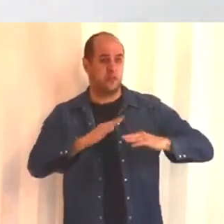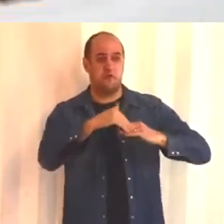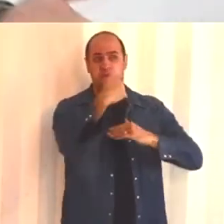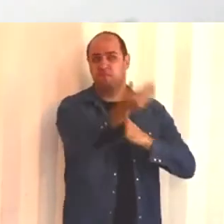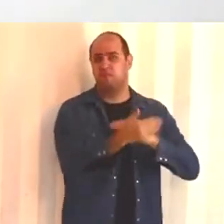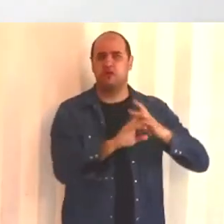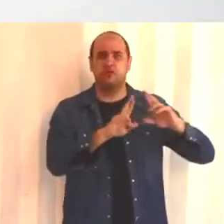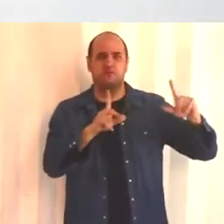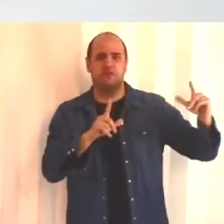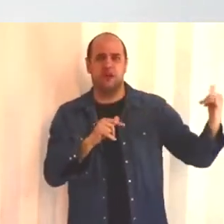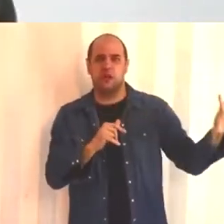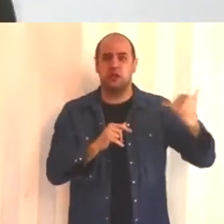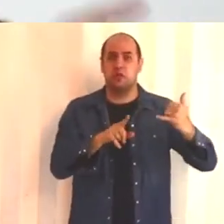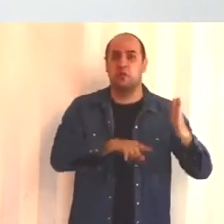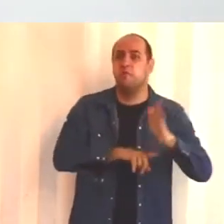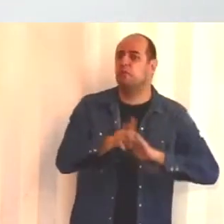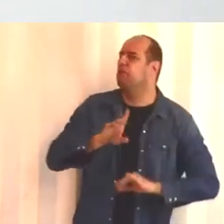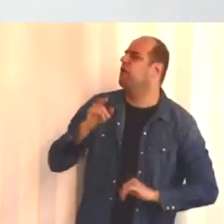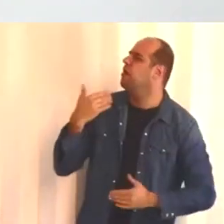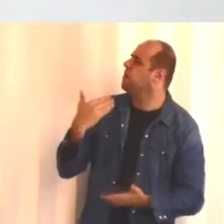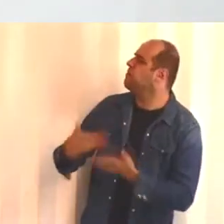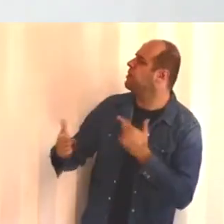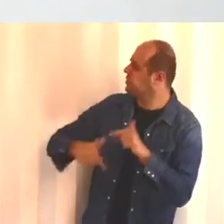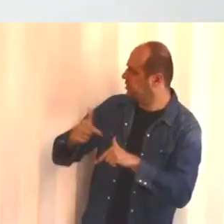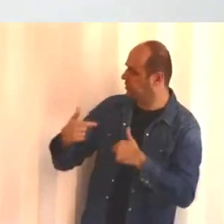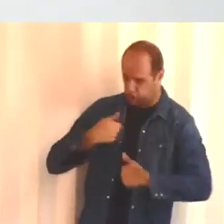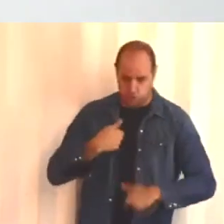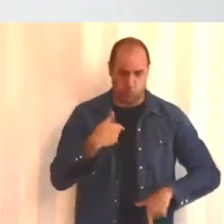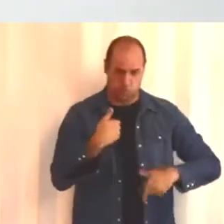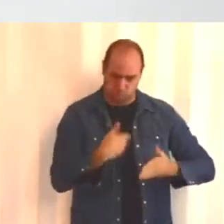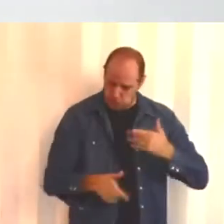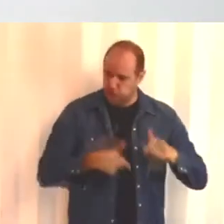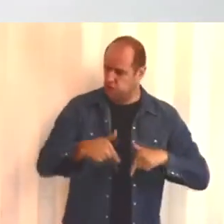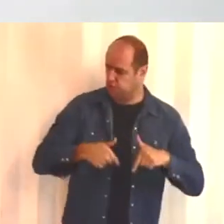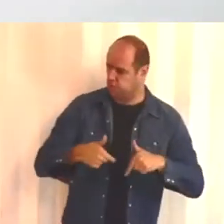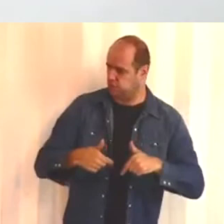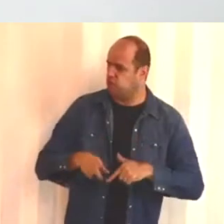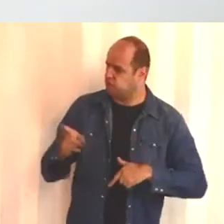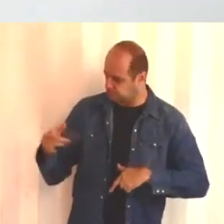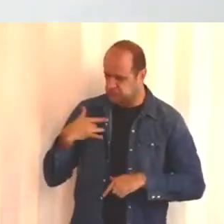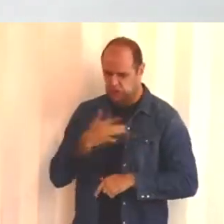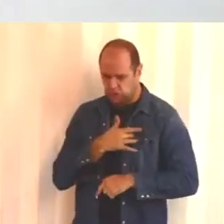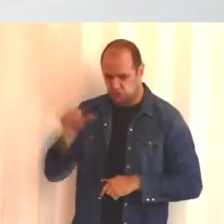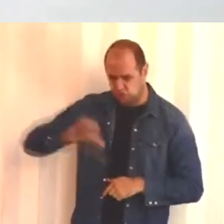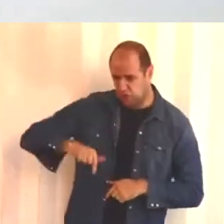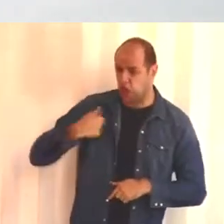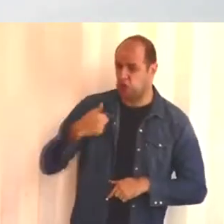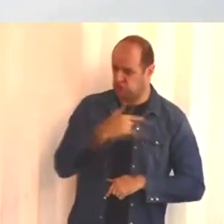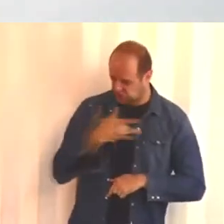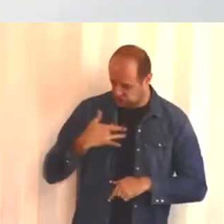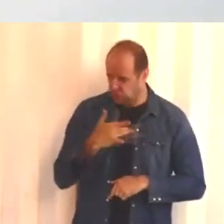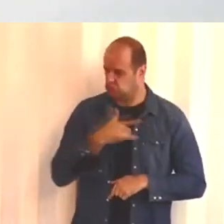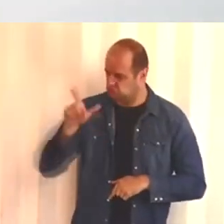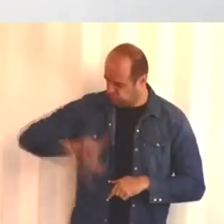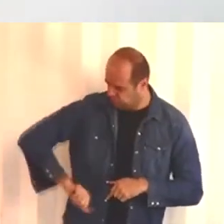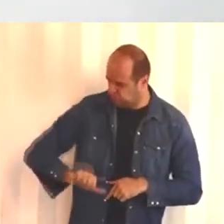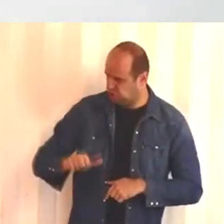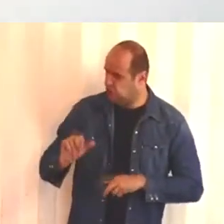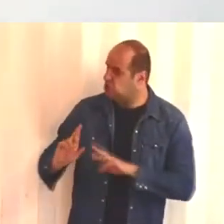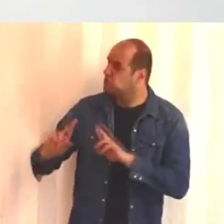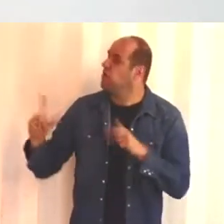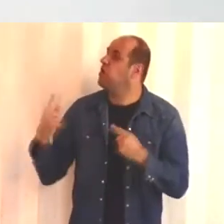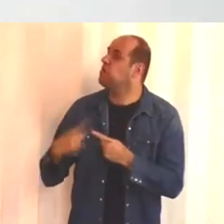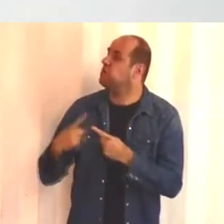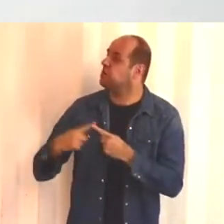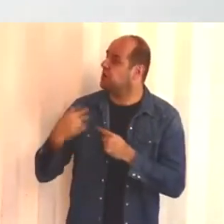dizendo assim: você perdeu o emprego, eu perdi o emprego. Você está com um problema de saúde, eu estou com um problema de saúde. Qual a diferença entre eu e você? E você